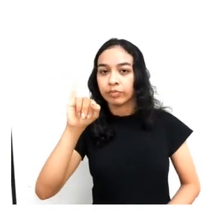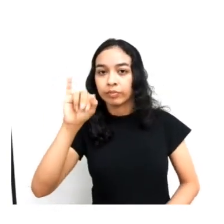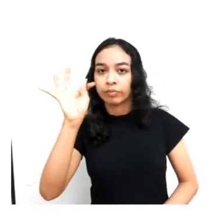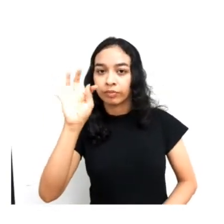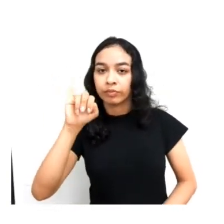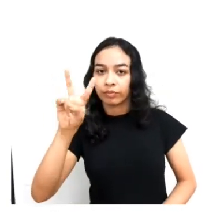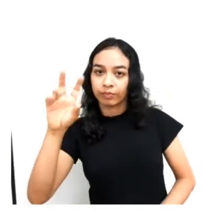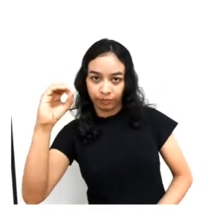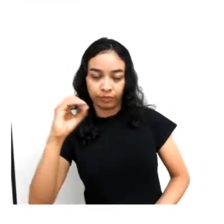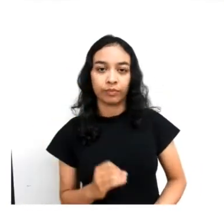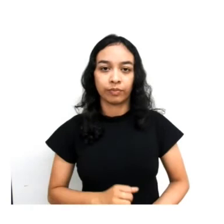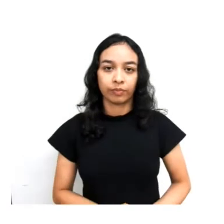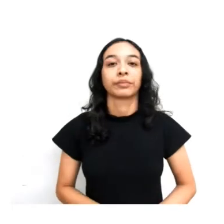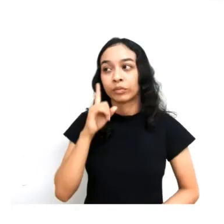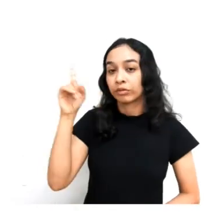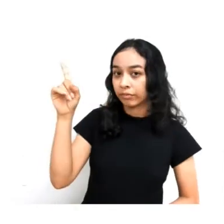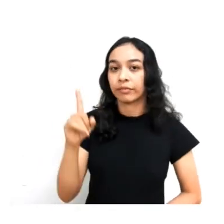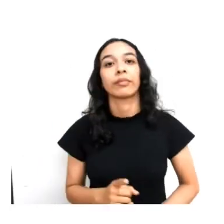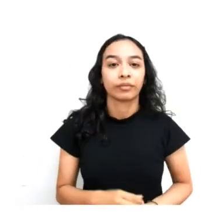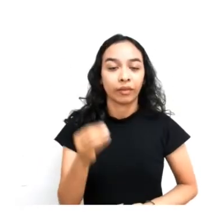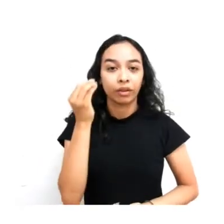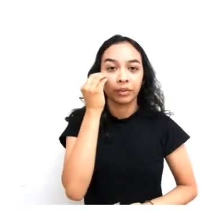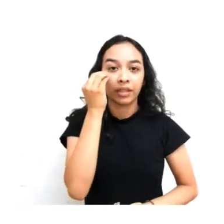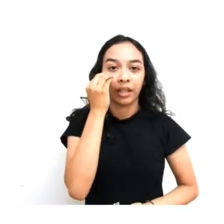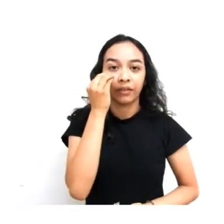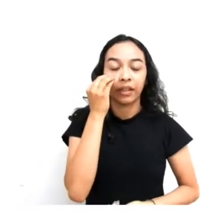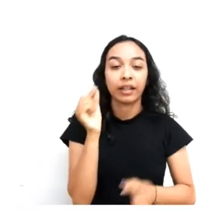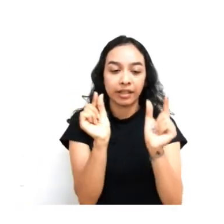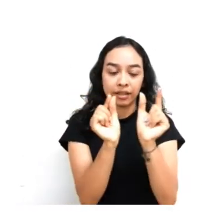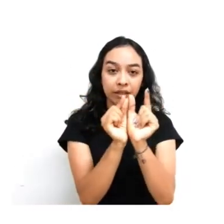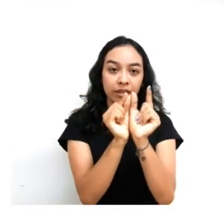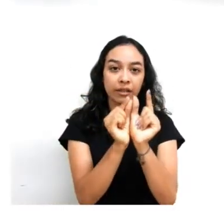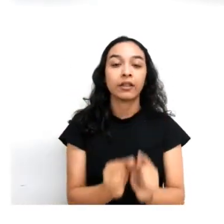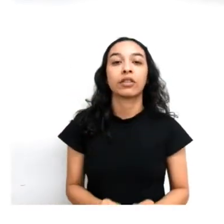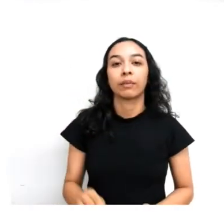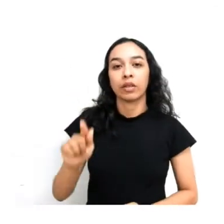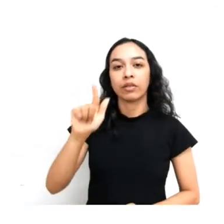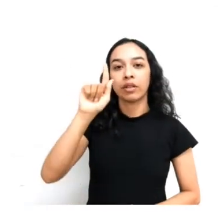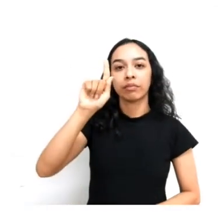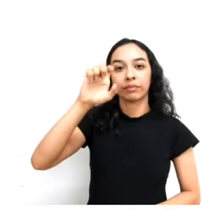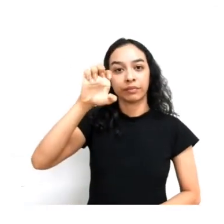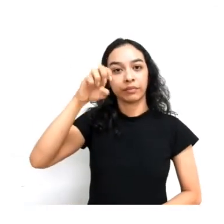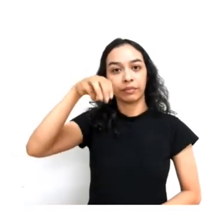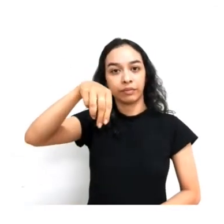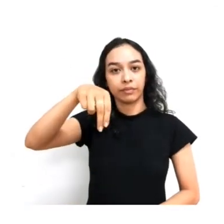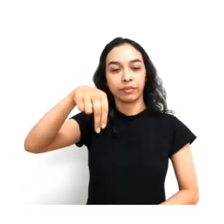Discipulae uila. Observe a desinência do genitivo.